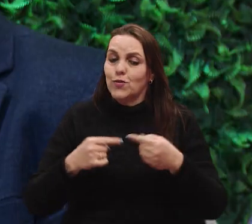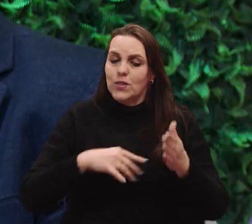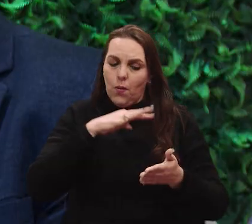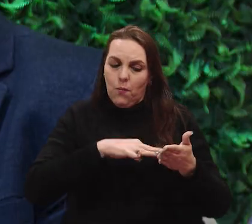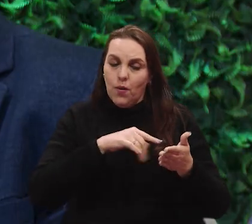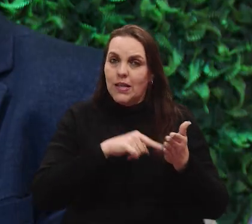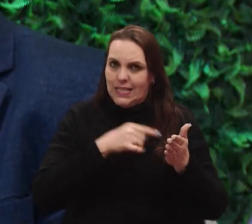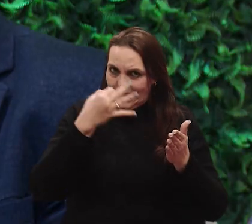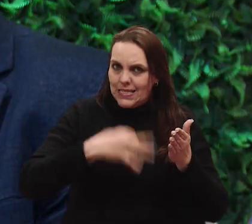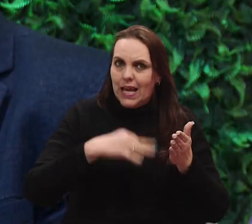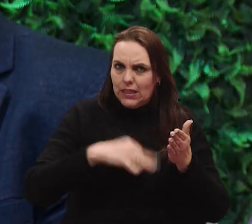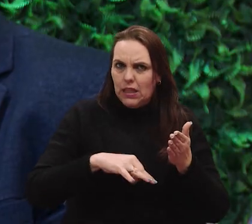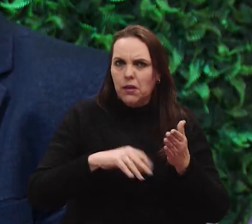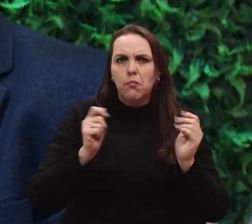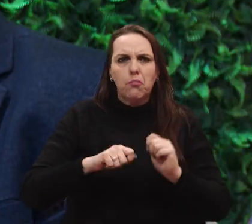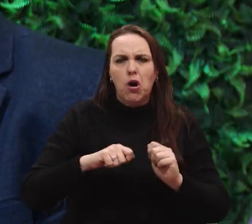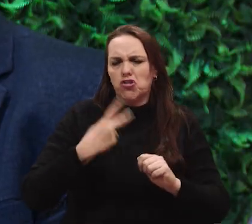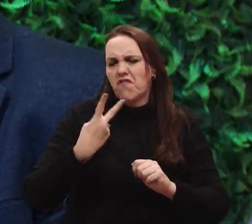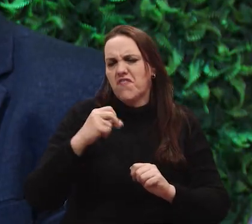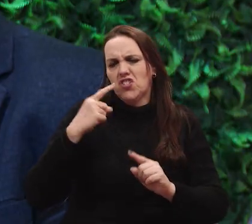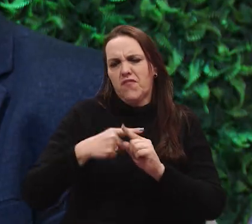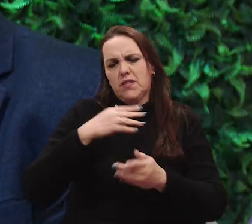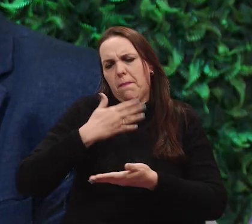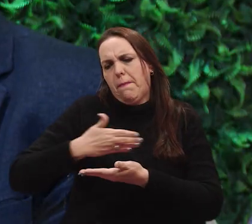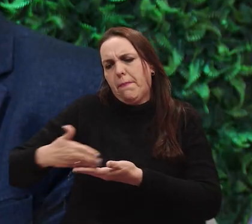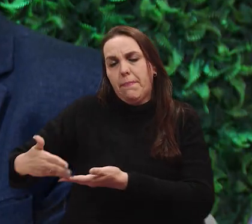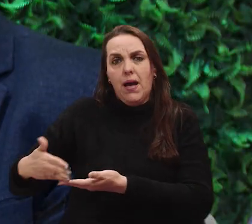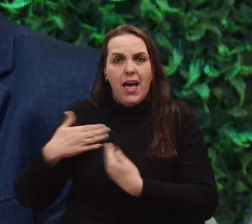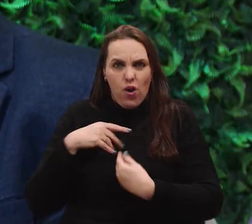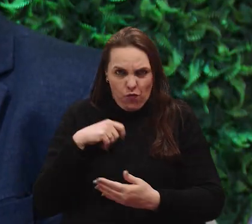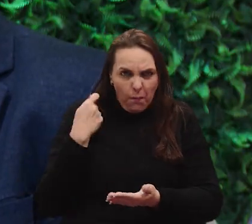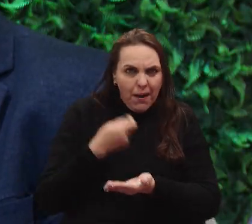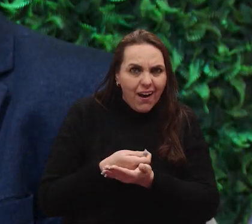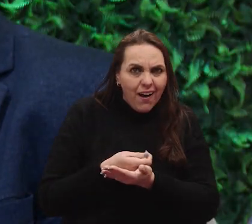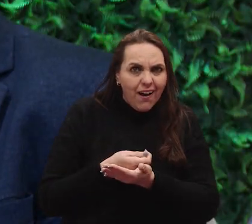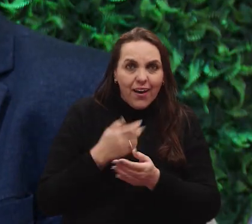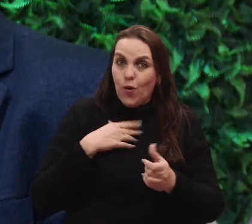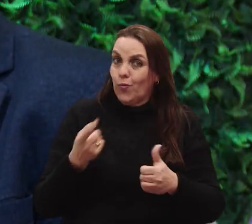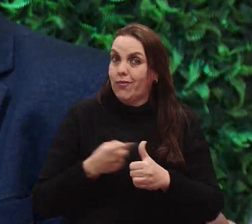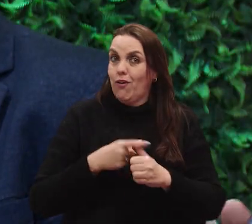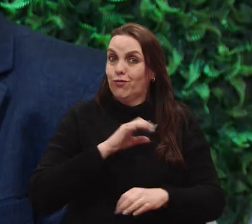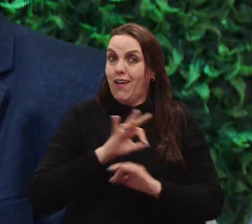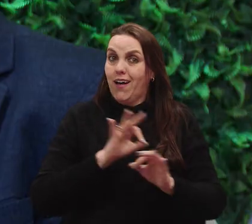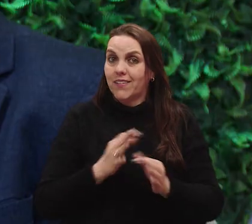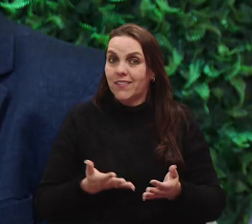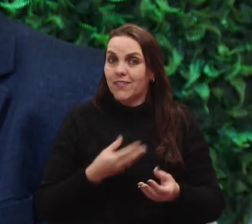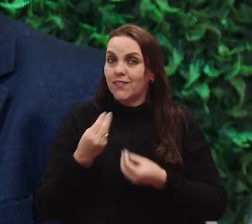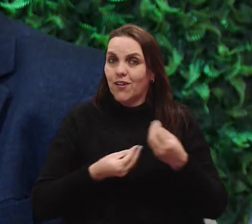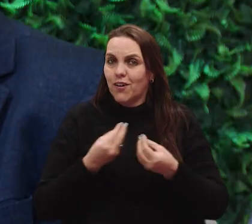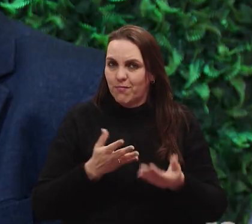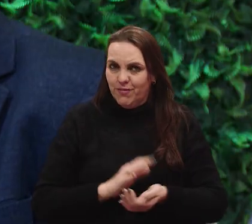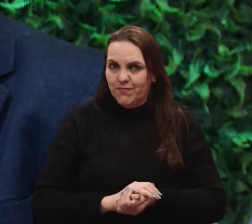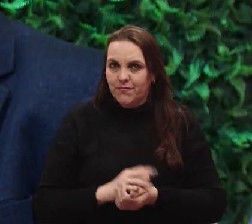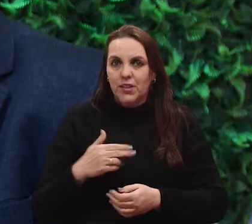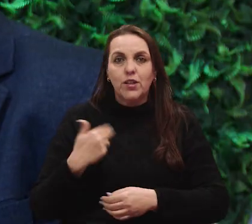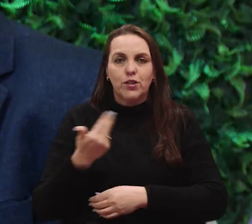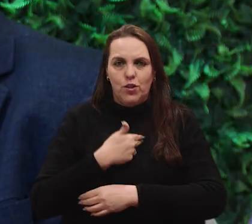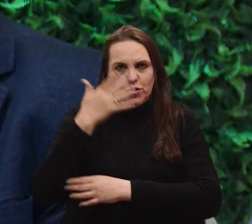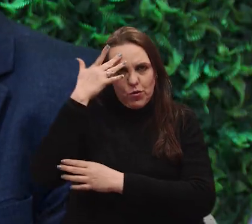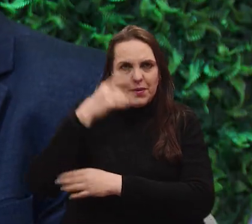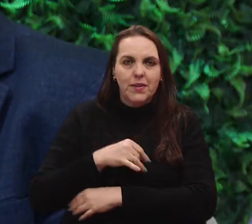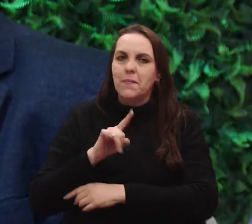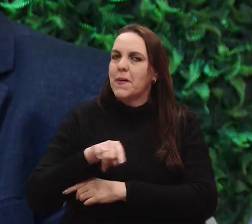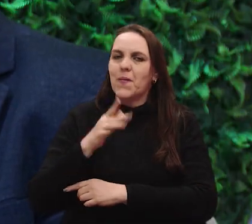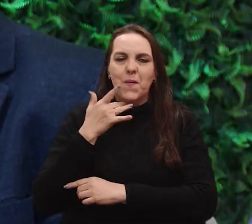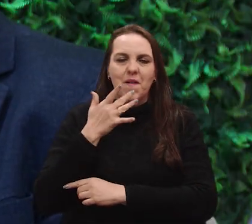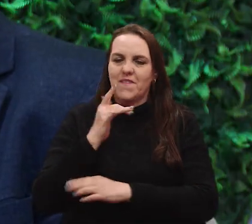está certa, pode parcelar em 20 vezes. Por que eu vou pagar um valor que eu não devo? E nós entendemos, mas não é